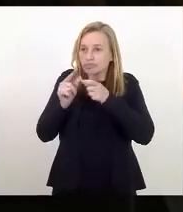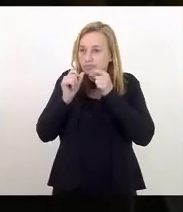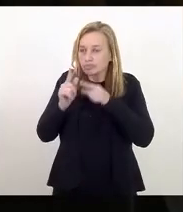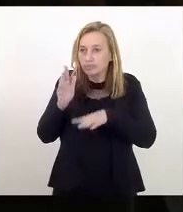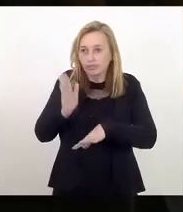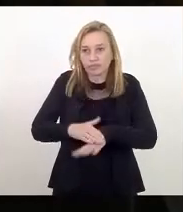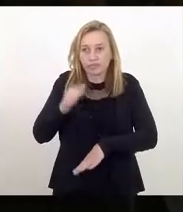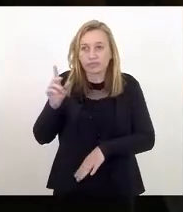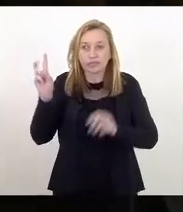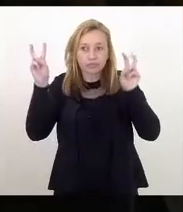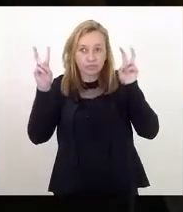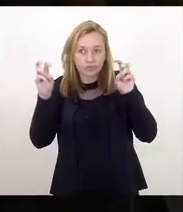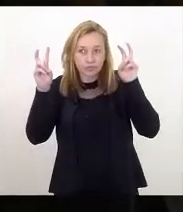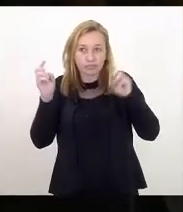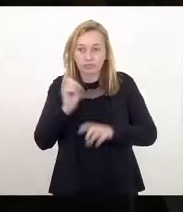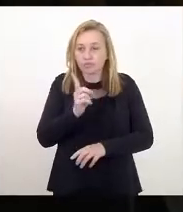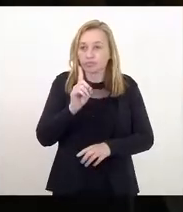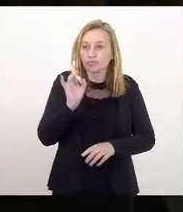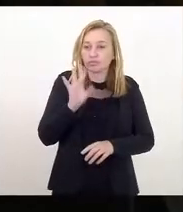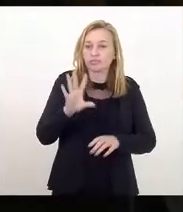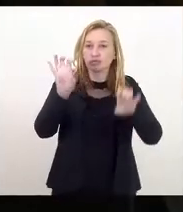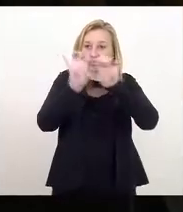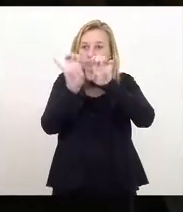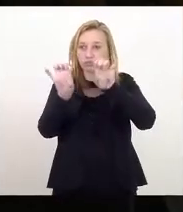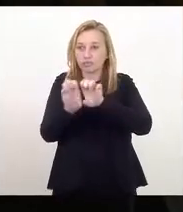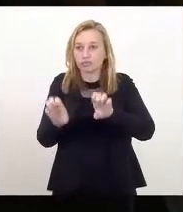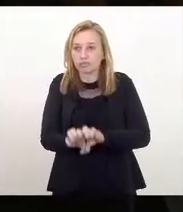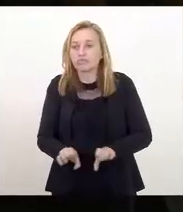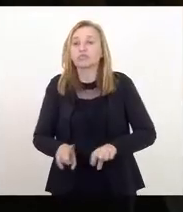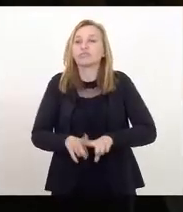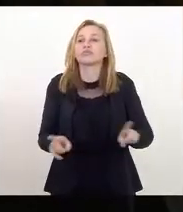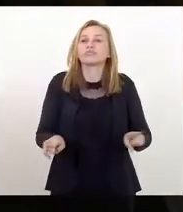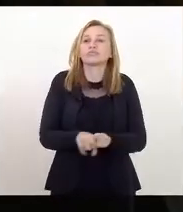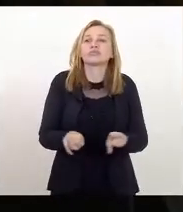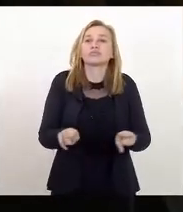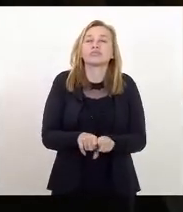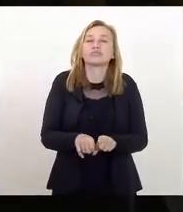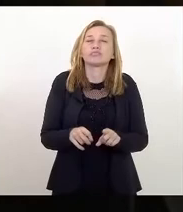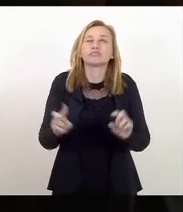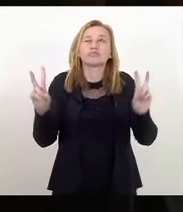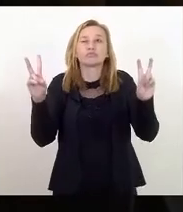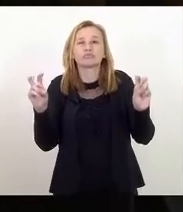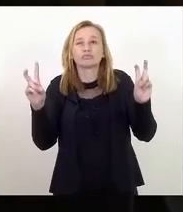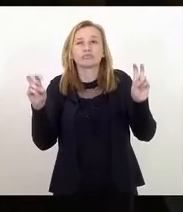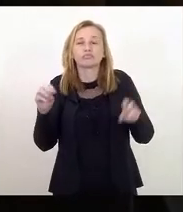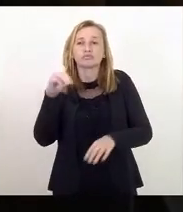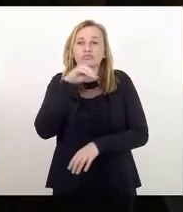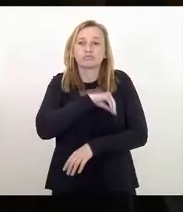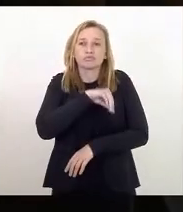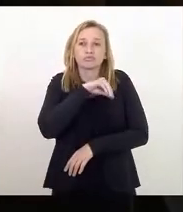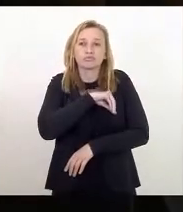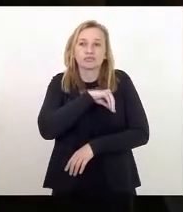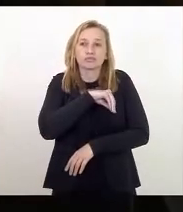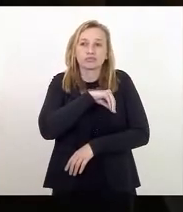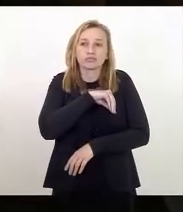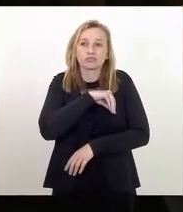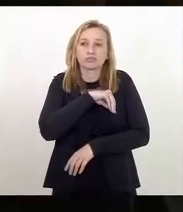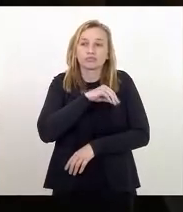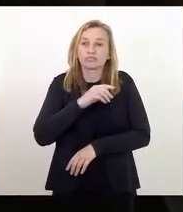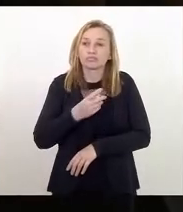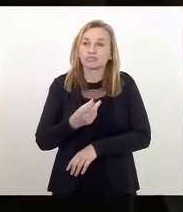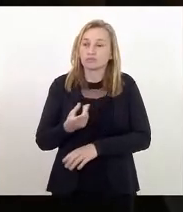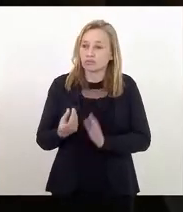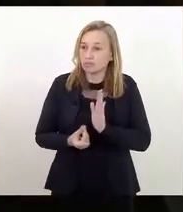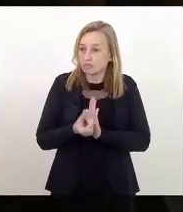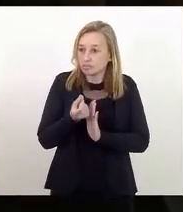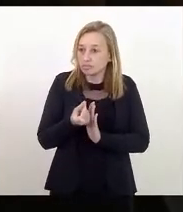era a questão não só da estrutura, mas também da questão salarial, da questão financeira.